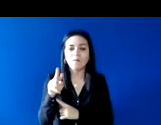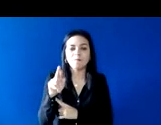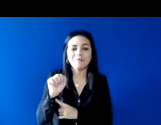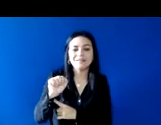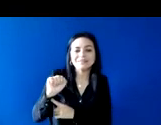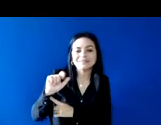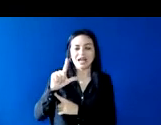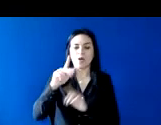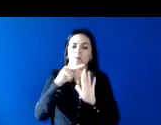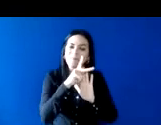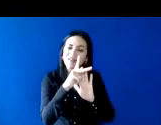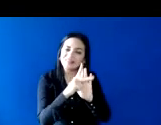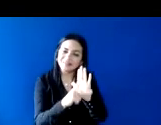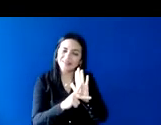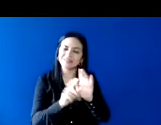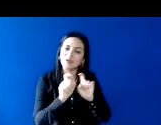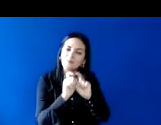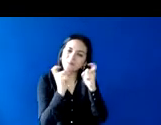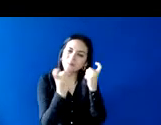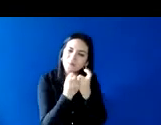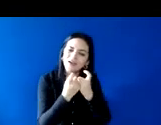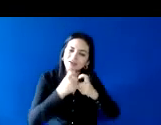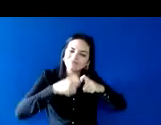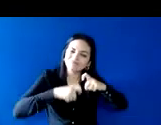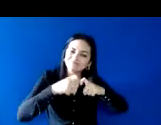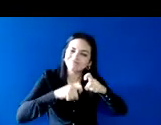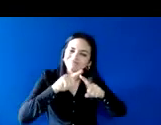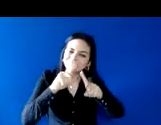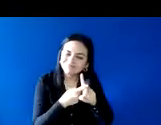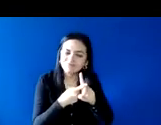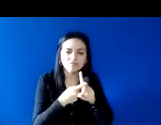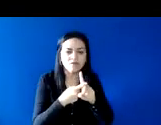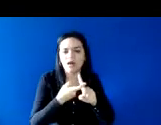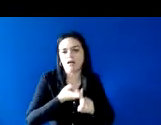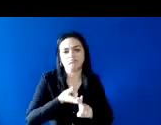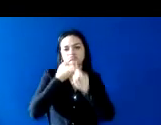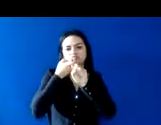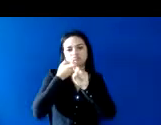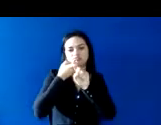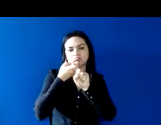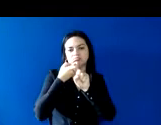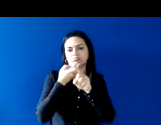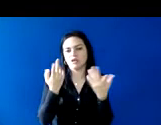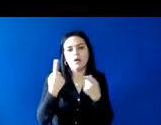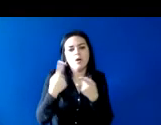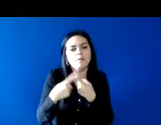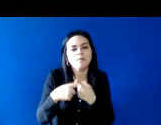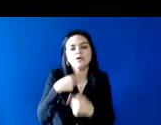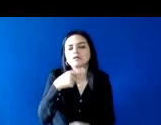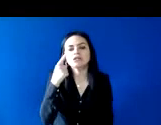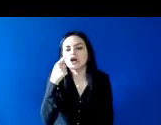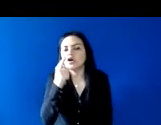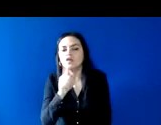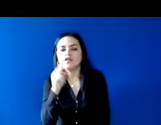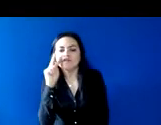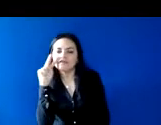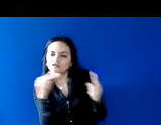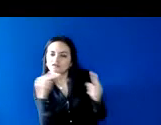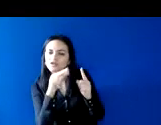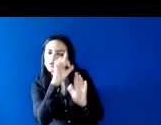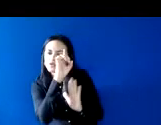planejamento reprodutivo foram e ainda hoje estão suspensos por não serem vistos como